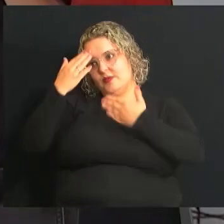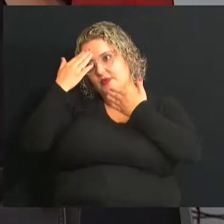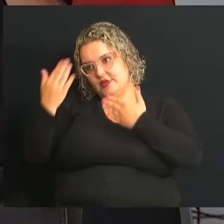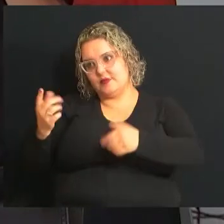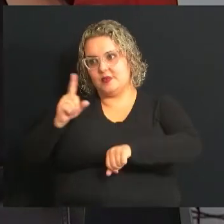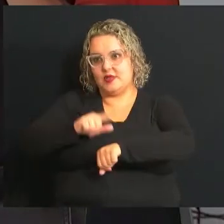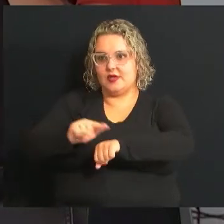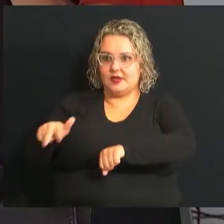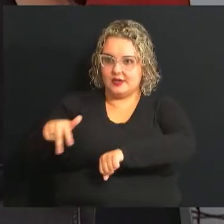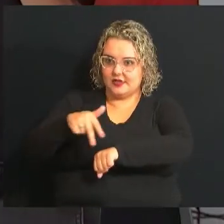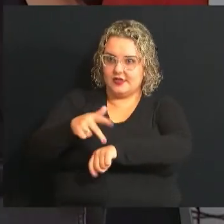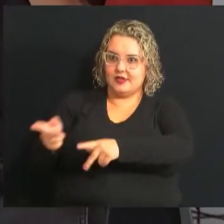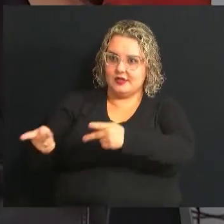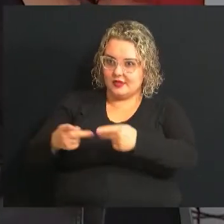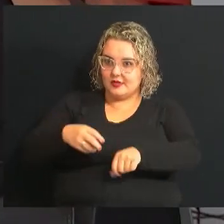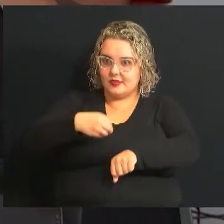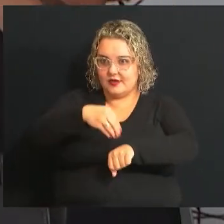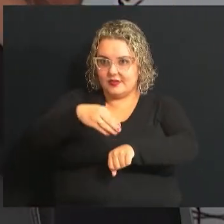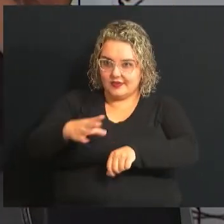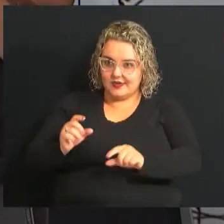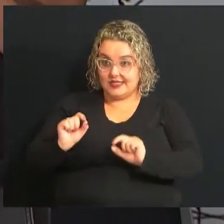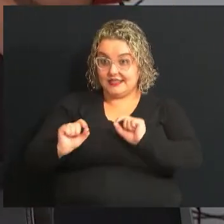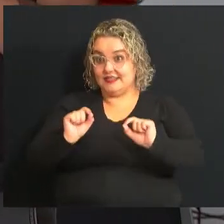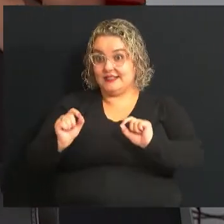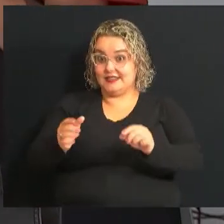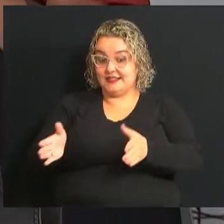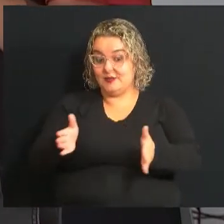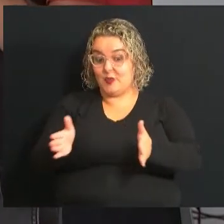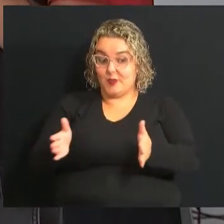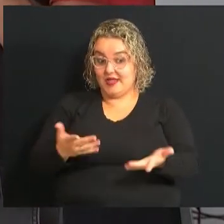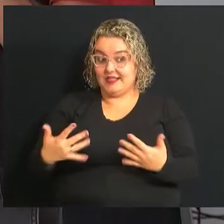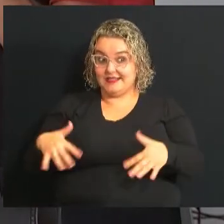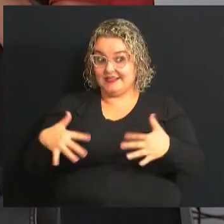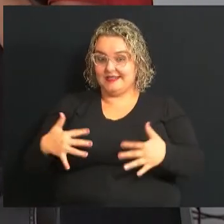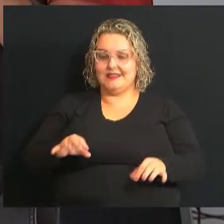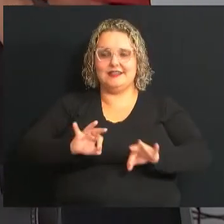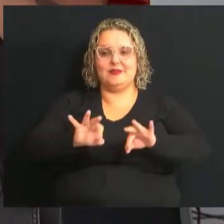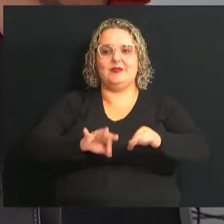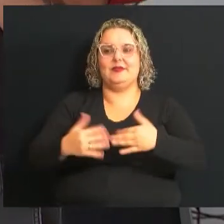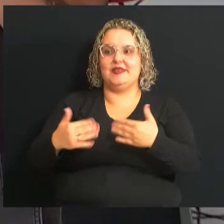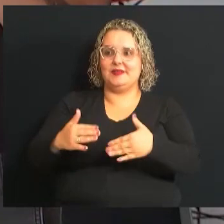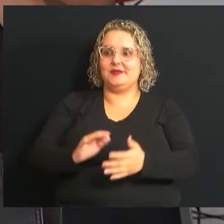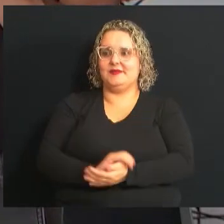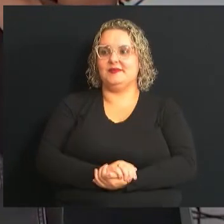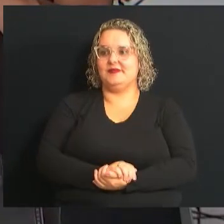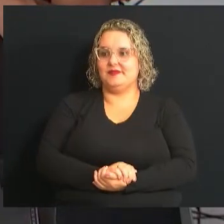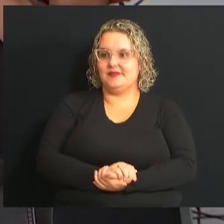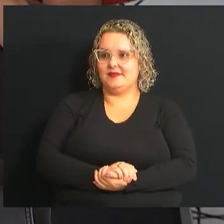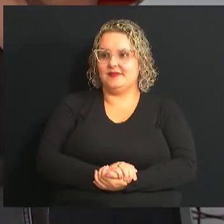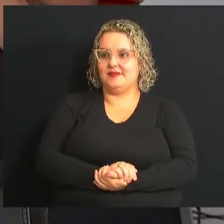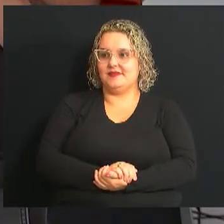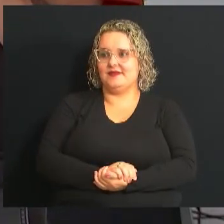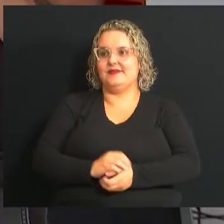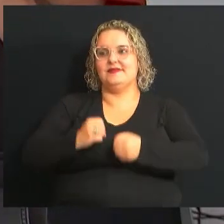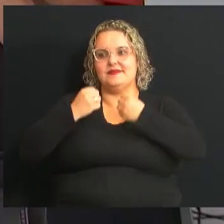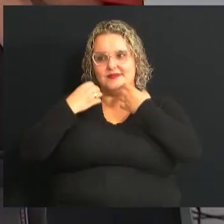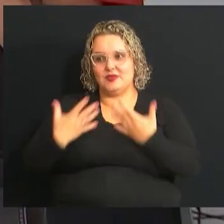aqui dar umas dicas para quem está aí nesse momento aí se preparando para a prova. Tudo bem?